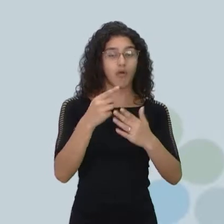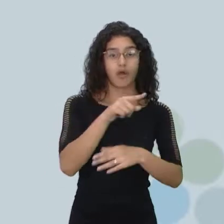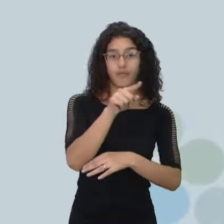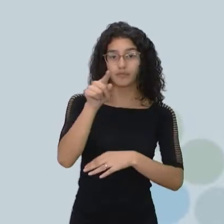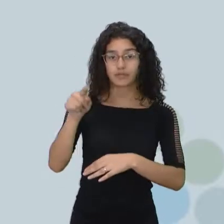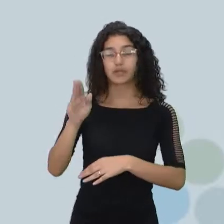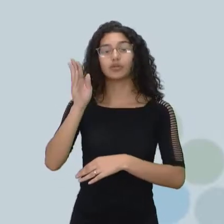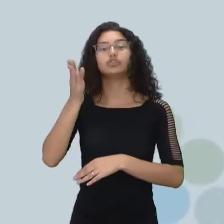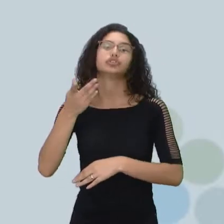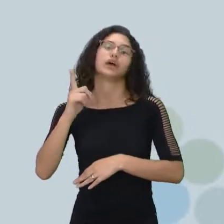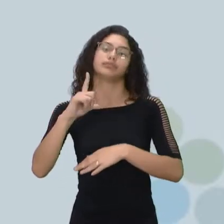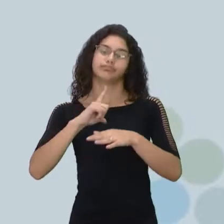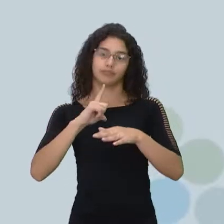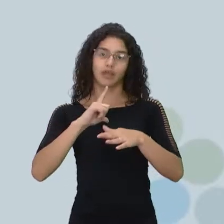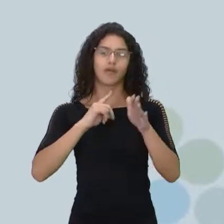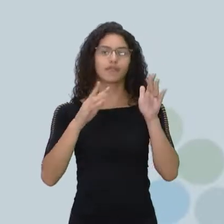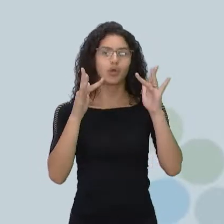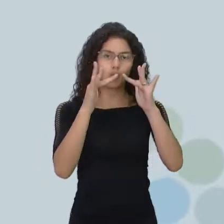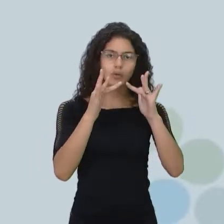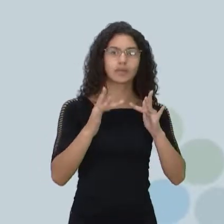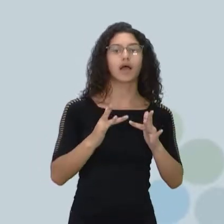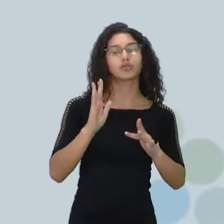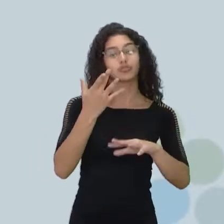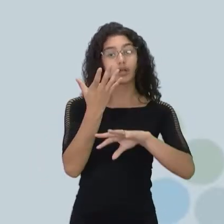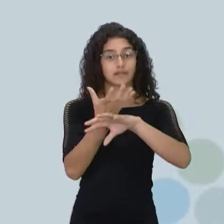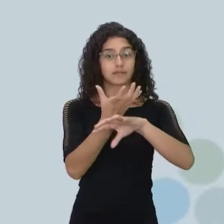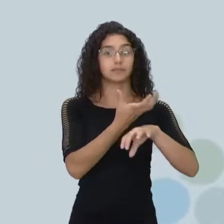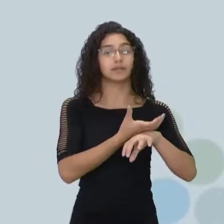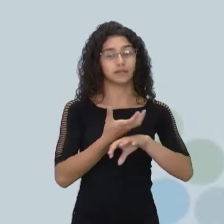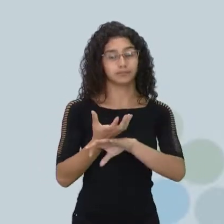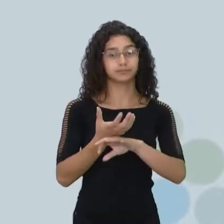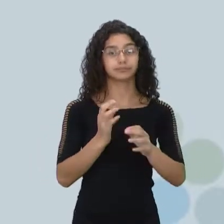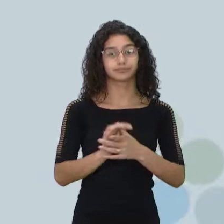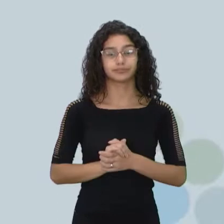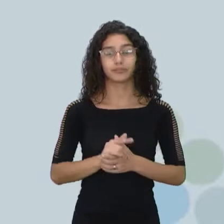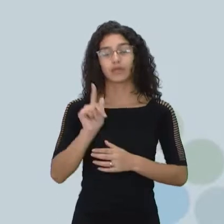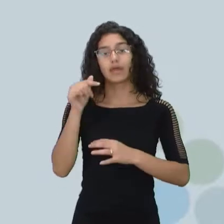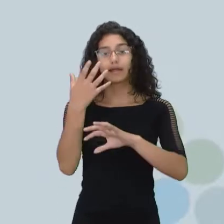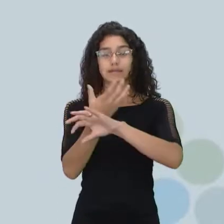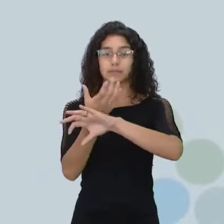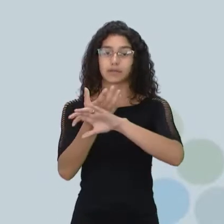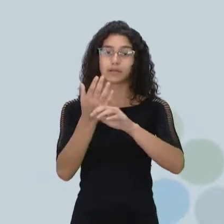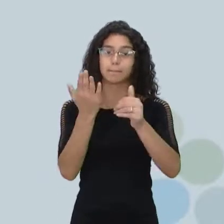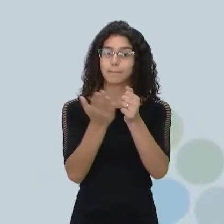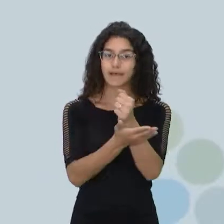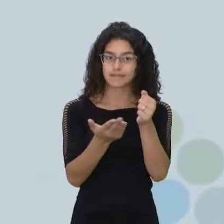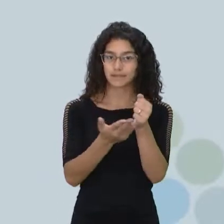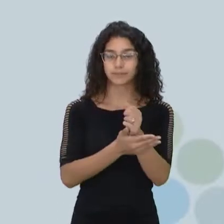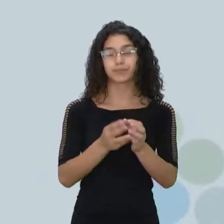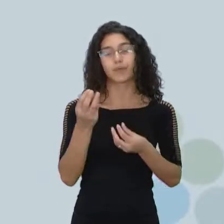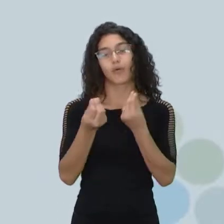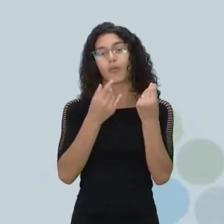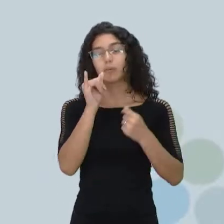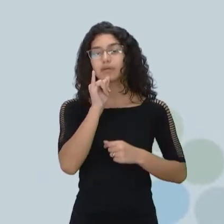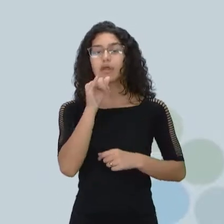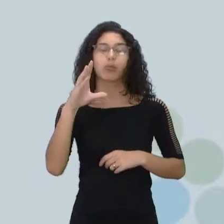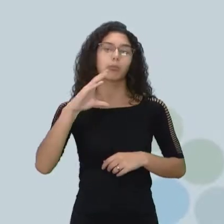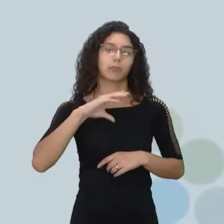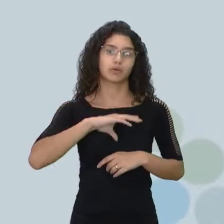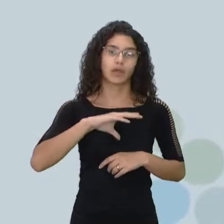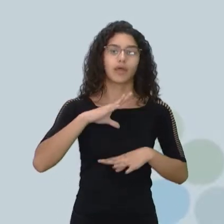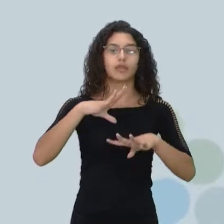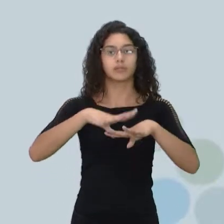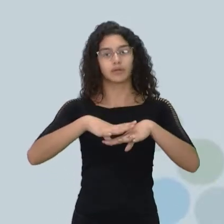ela já apareceu nas disciplinas que são chamadas as disciplinas básicas, né? Como, por exemplo,